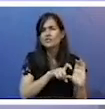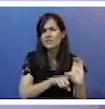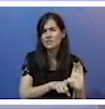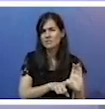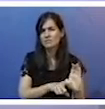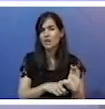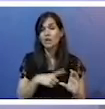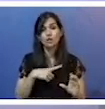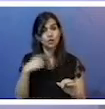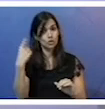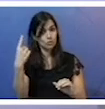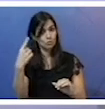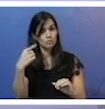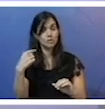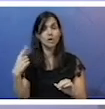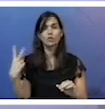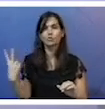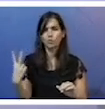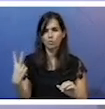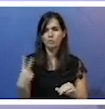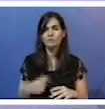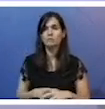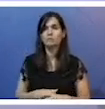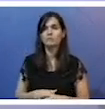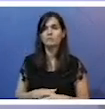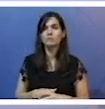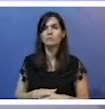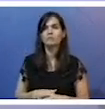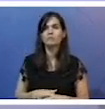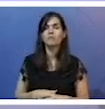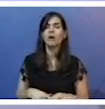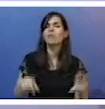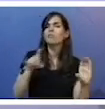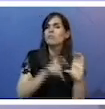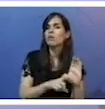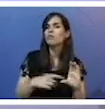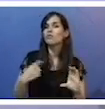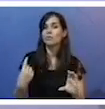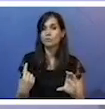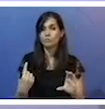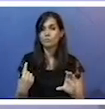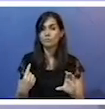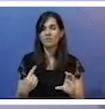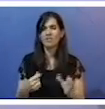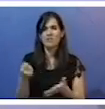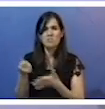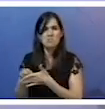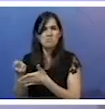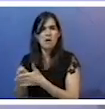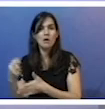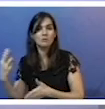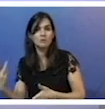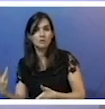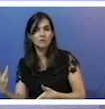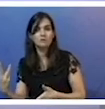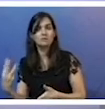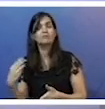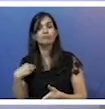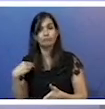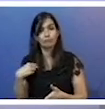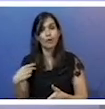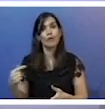saldo positivo aqui são duas divas devo um Igarassu três então Total vou